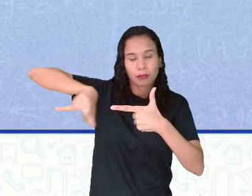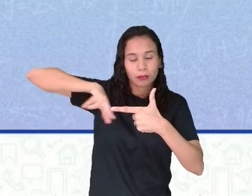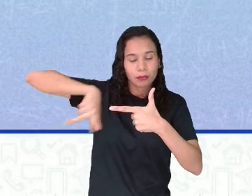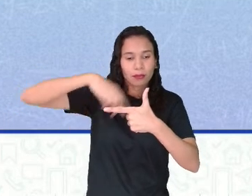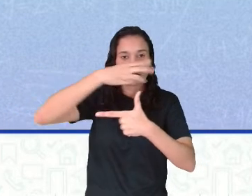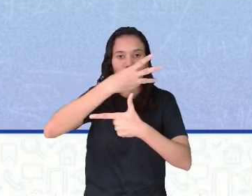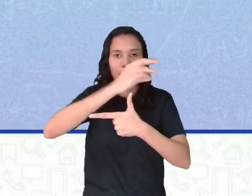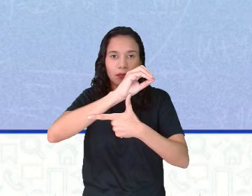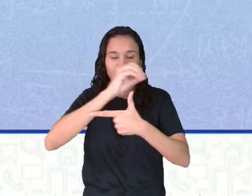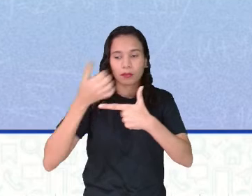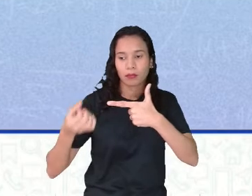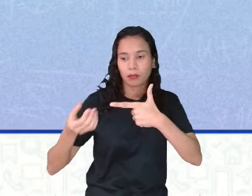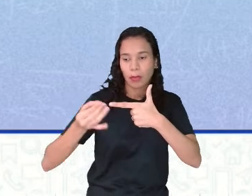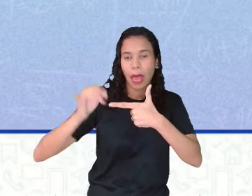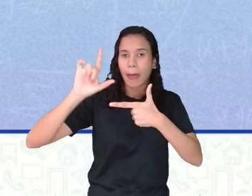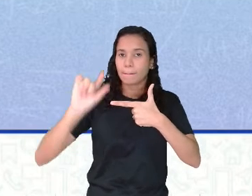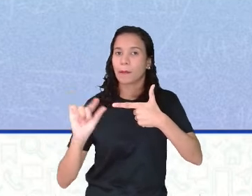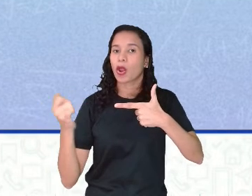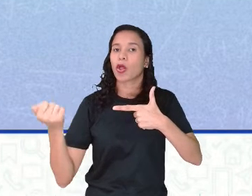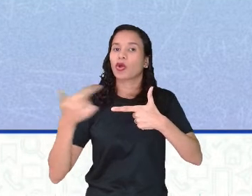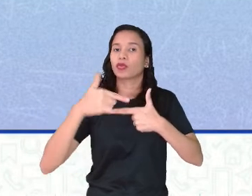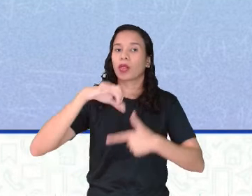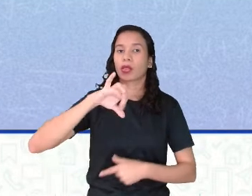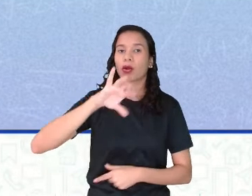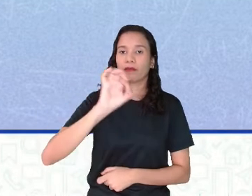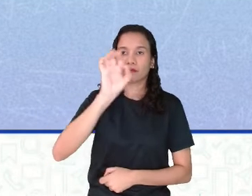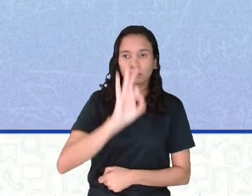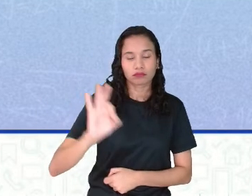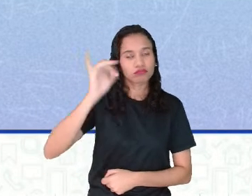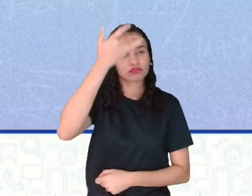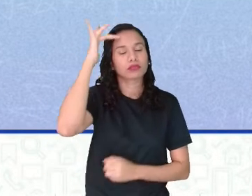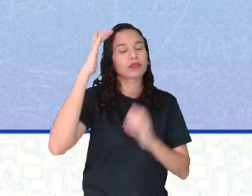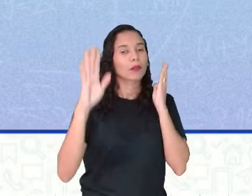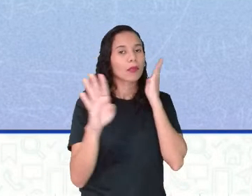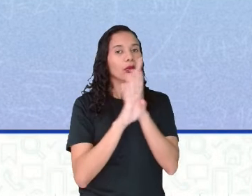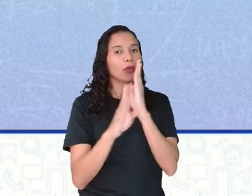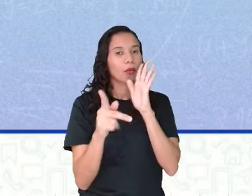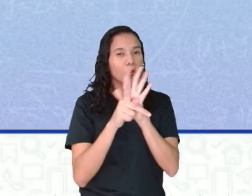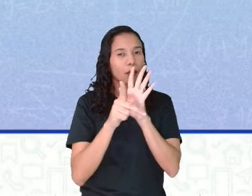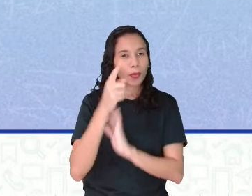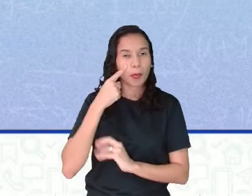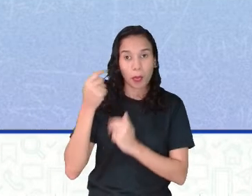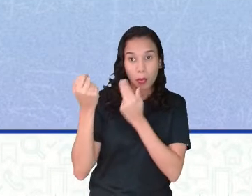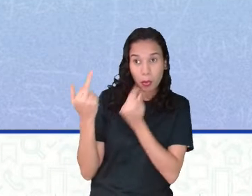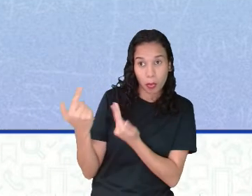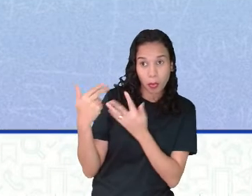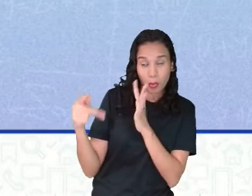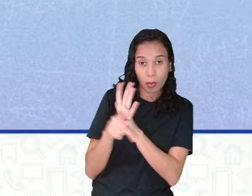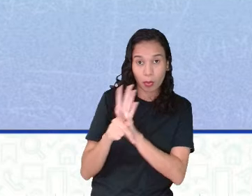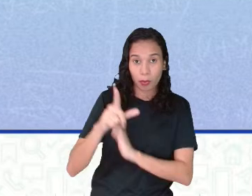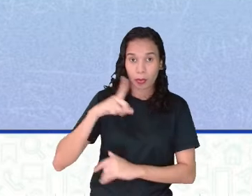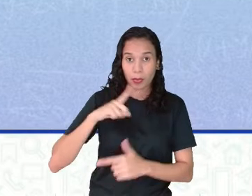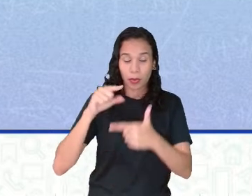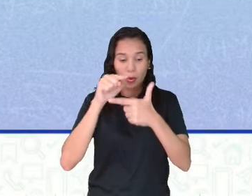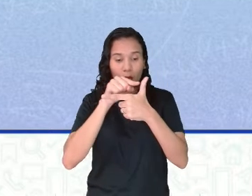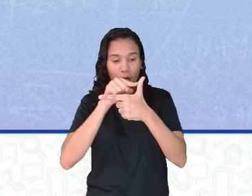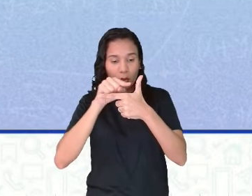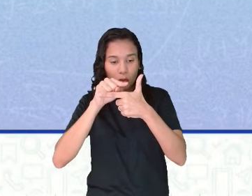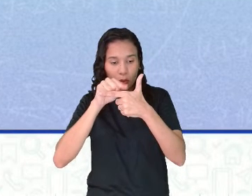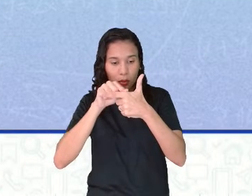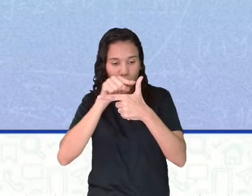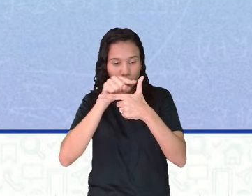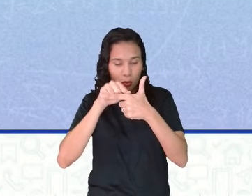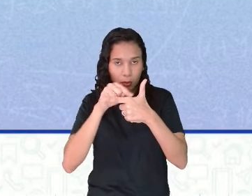de menores que 90 graus. Então, se você encontra um triângulo que ele apresenta um ângulo aí